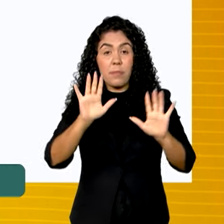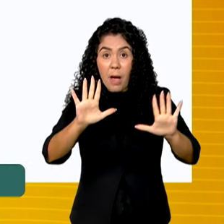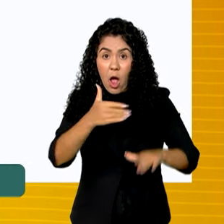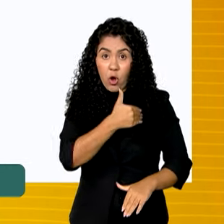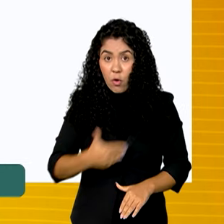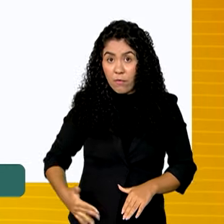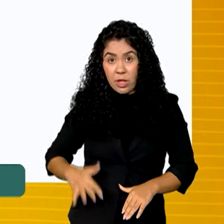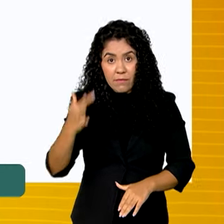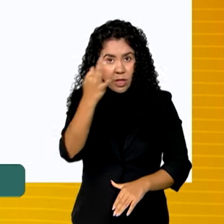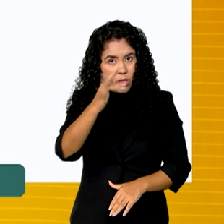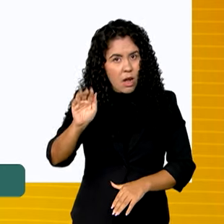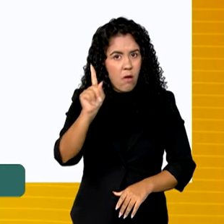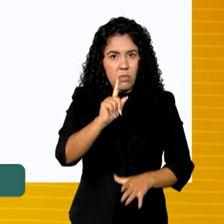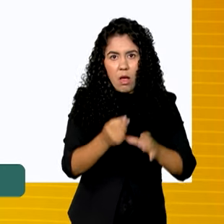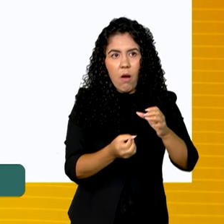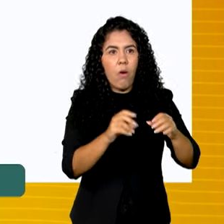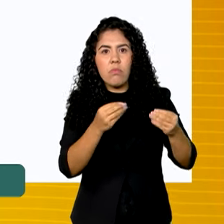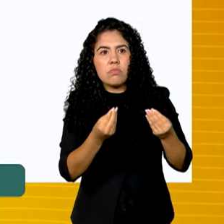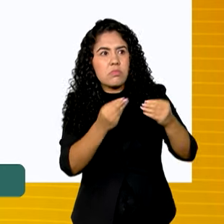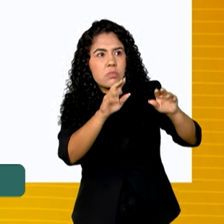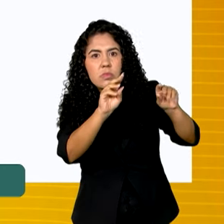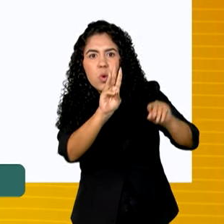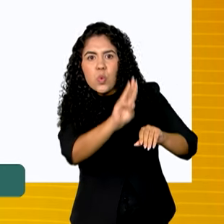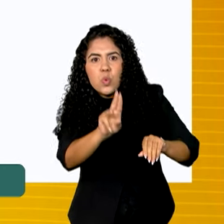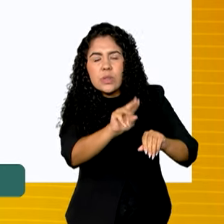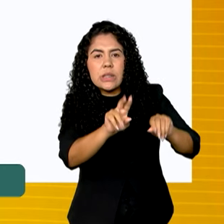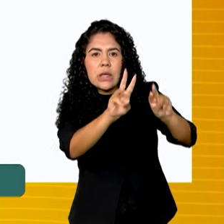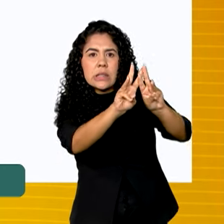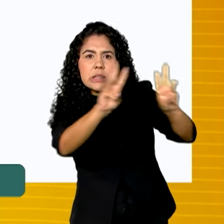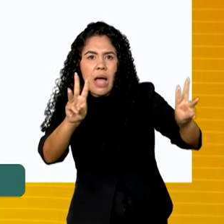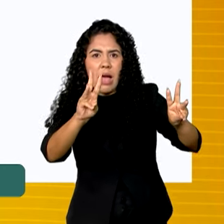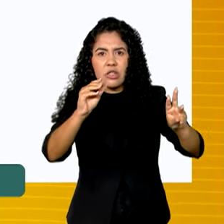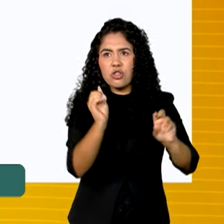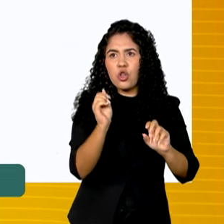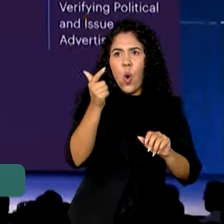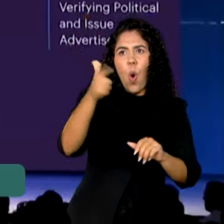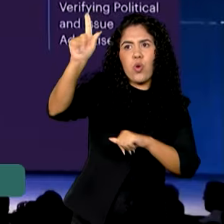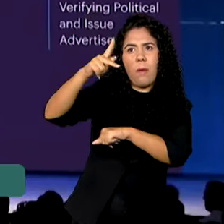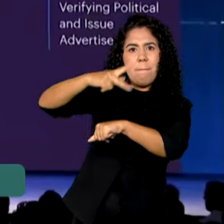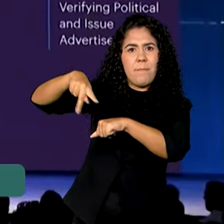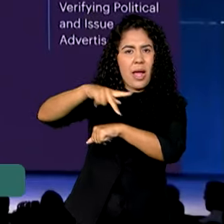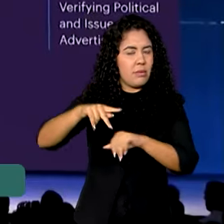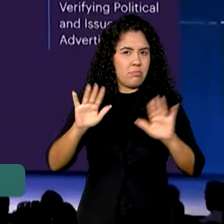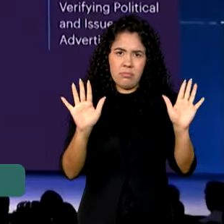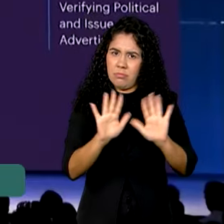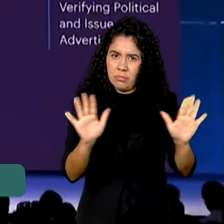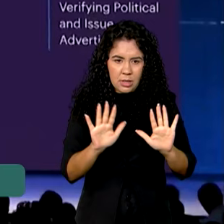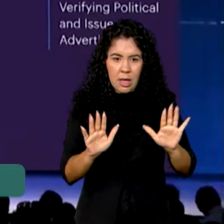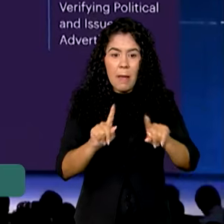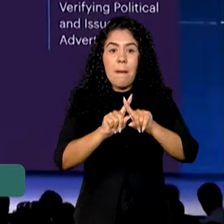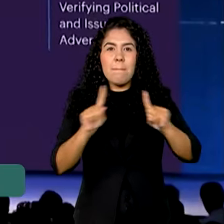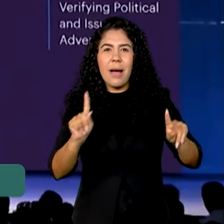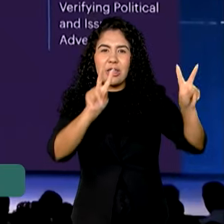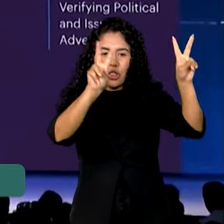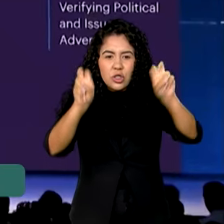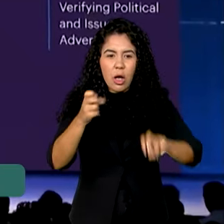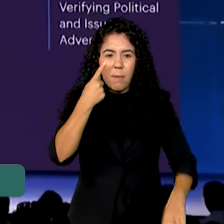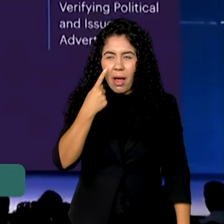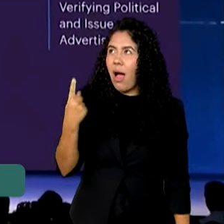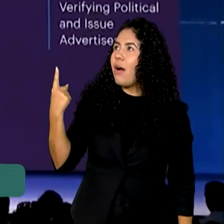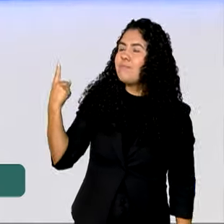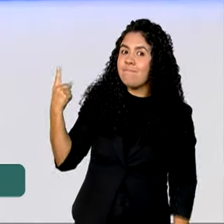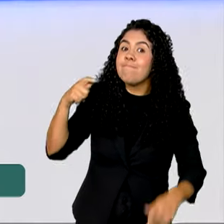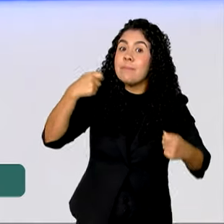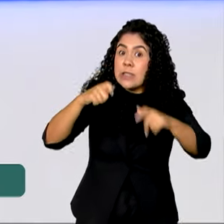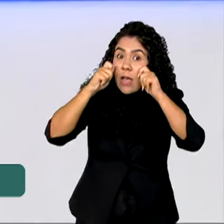hospeda sites e sistemas usando extensões estrangeiras ou diferentes já quanto a Deep fake é preciso ficar